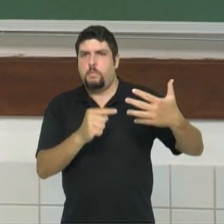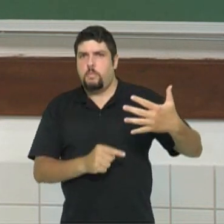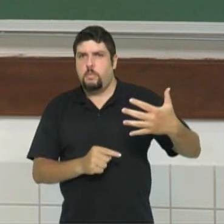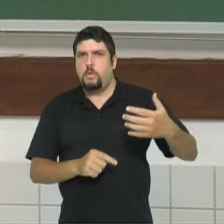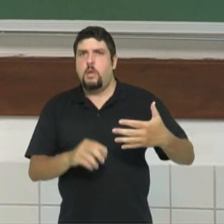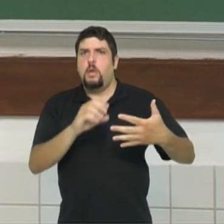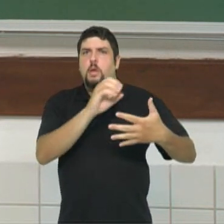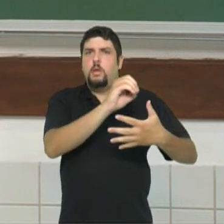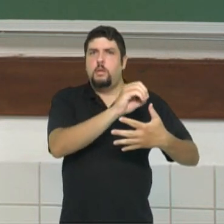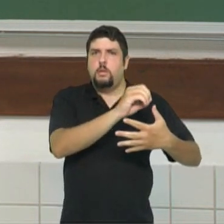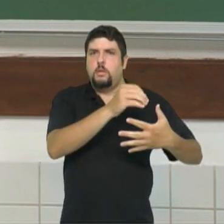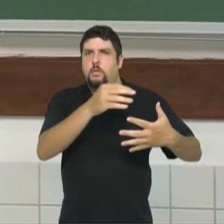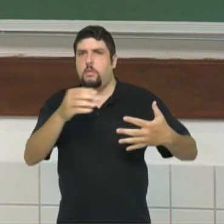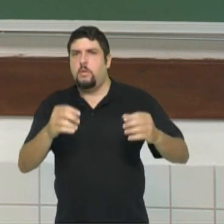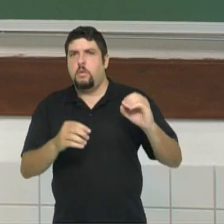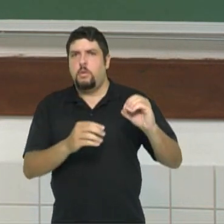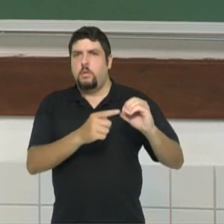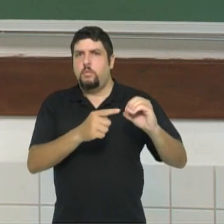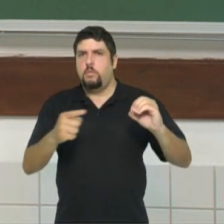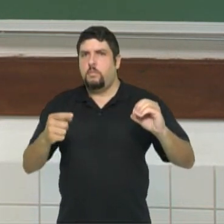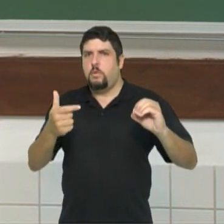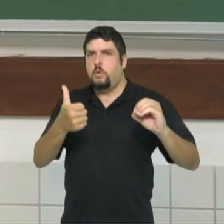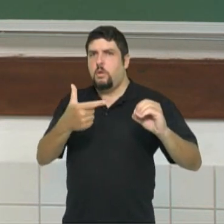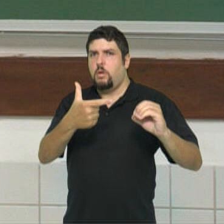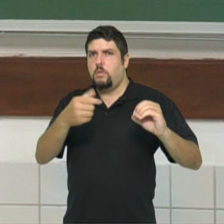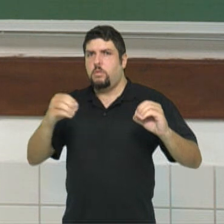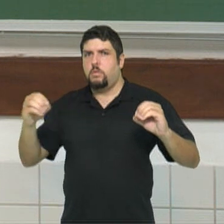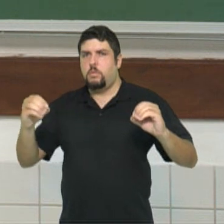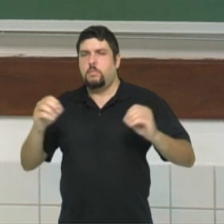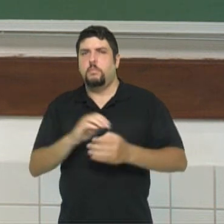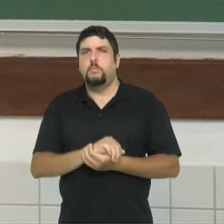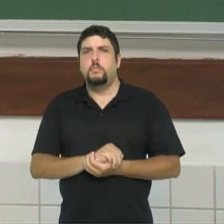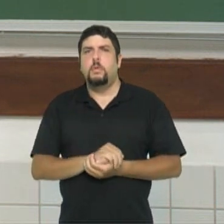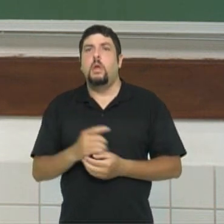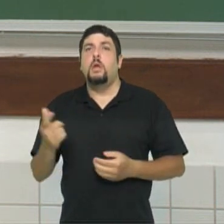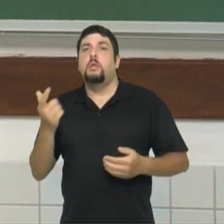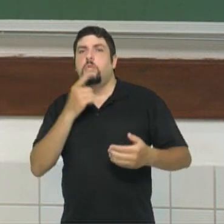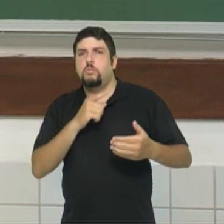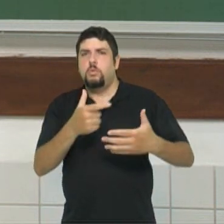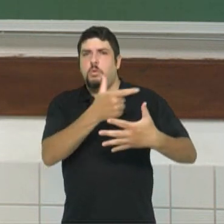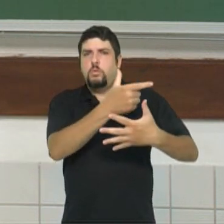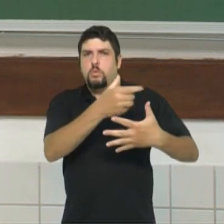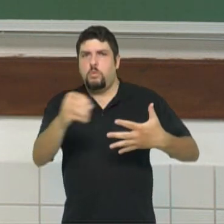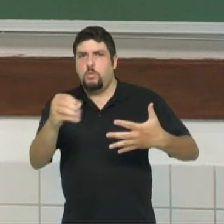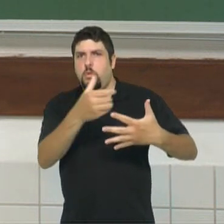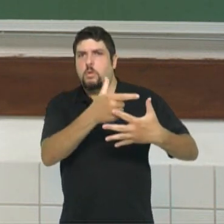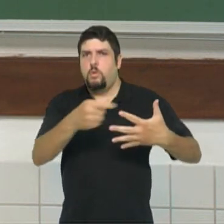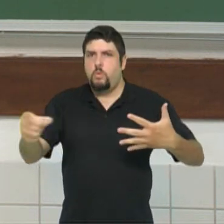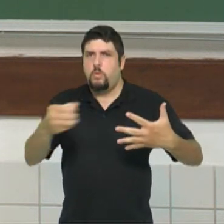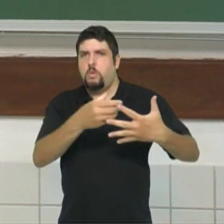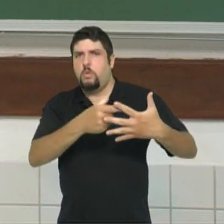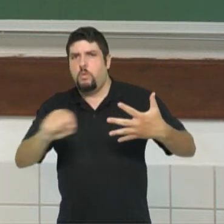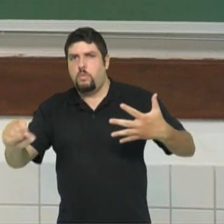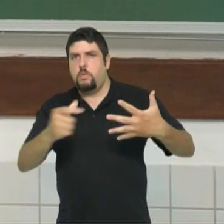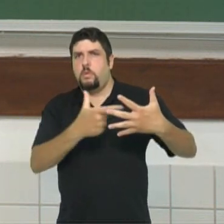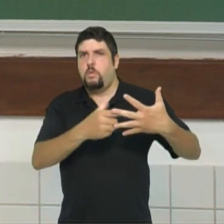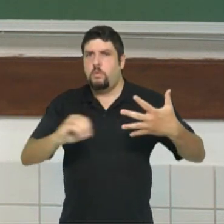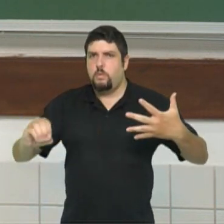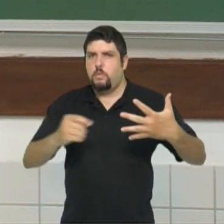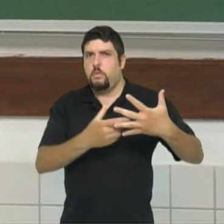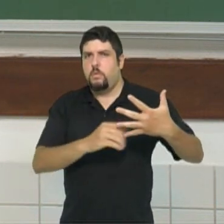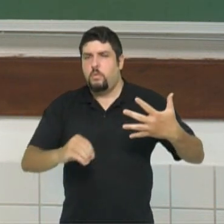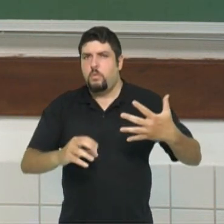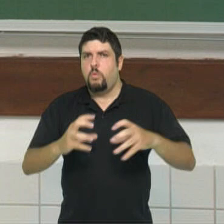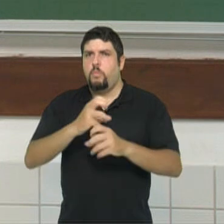a 200 pontos. Então, com certeza, o Marcos Vinícius conseguiu obter 200 pontos em cada competência, por isso que ele obteve a